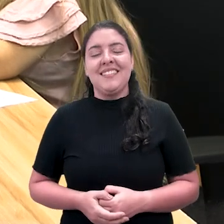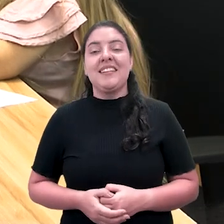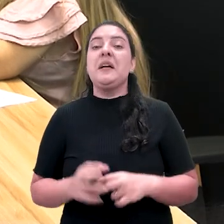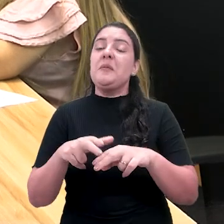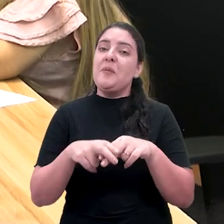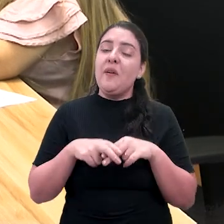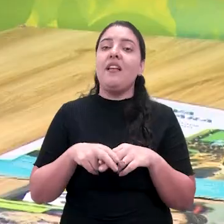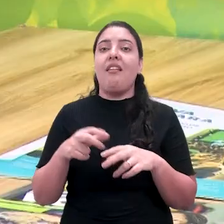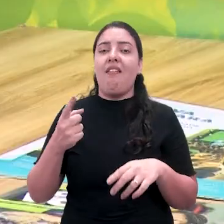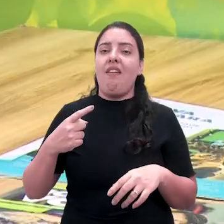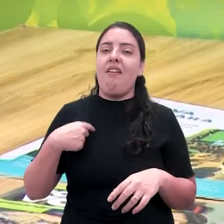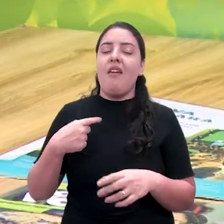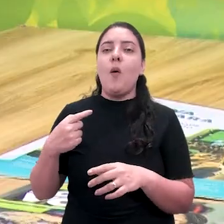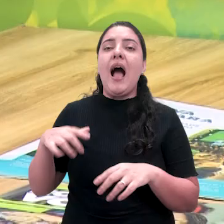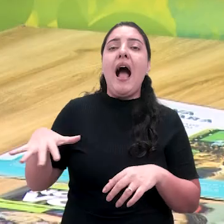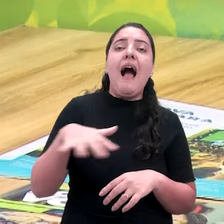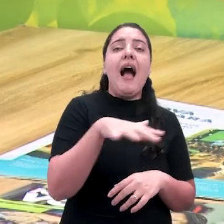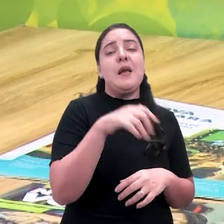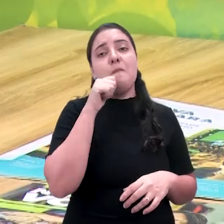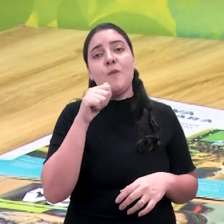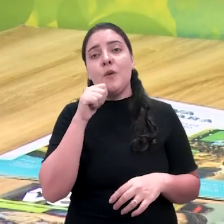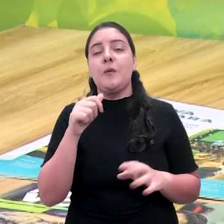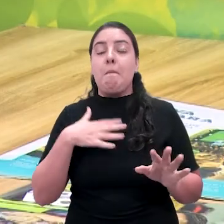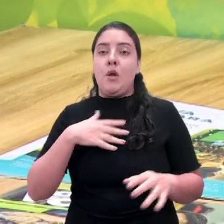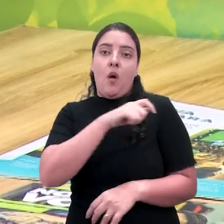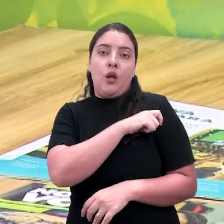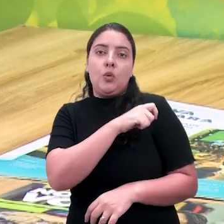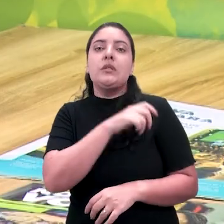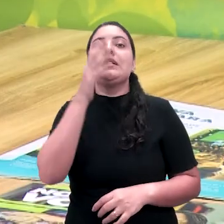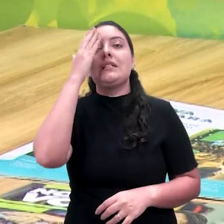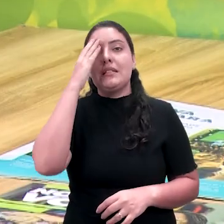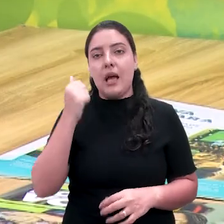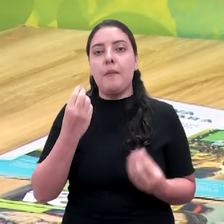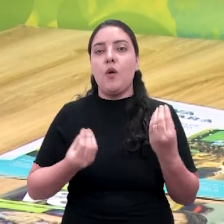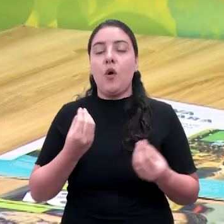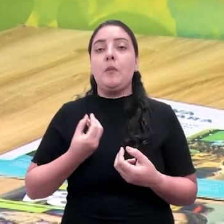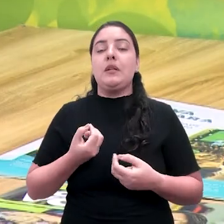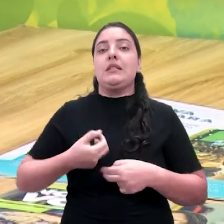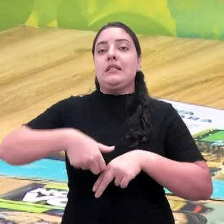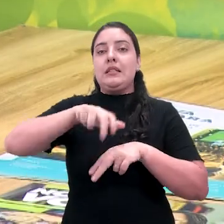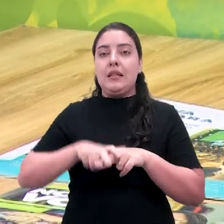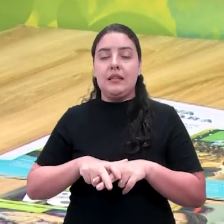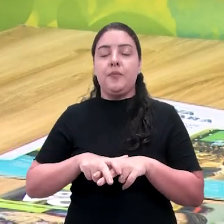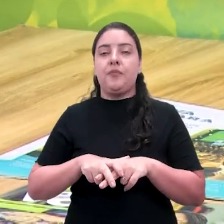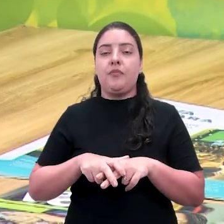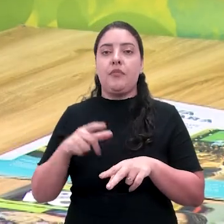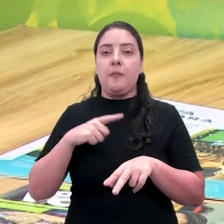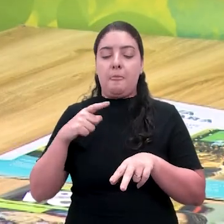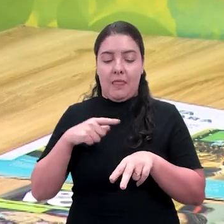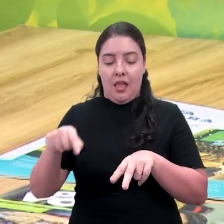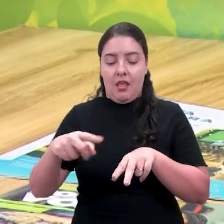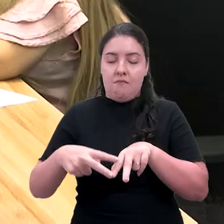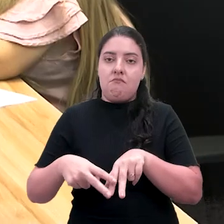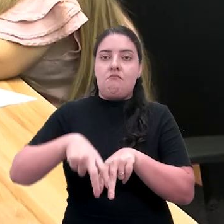gente vai se descobrindo também em todas as áreas. Isso. Os meus alunos, eles sabem exatamente como é que senta no meu colo. Eles botam o pé no meu